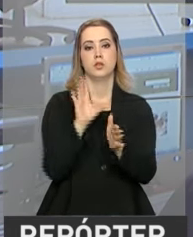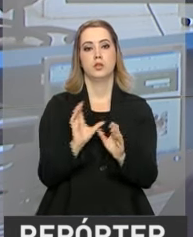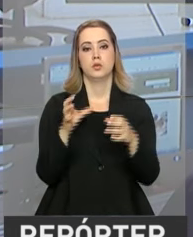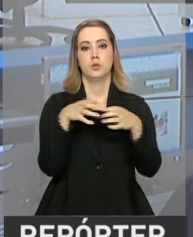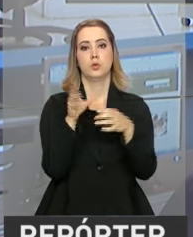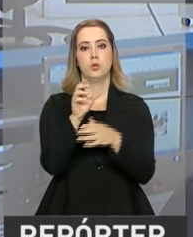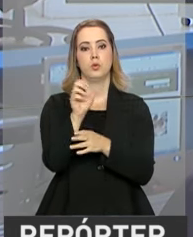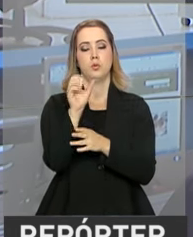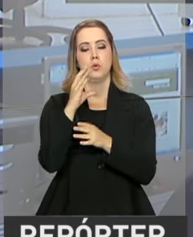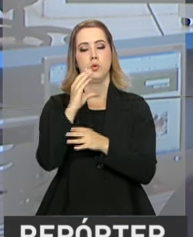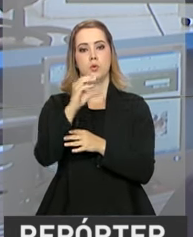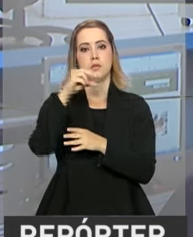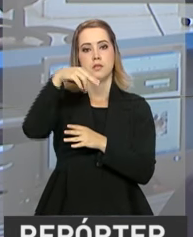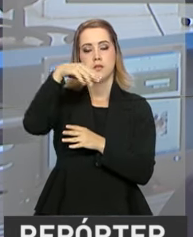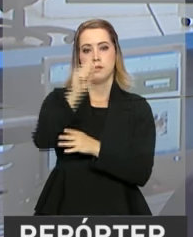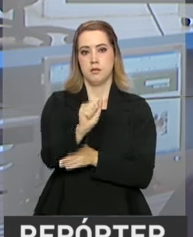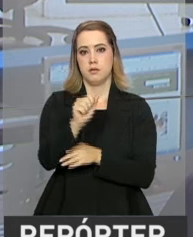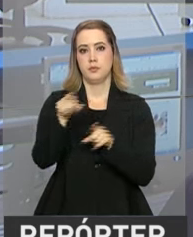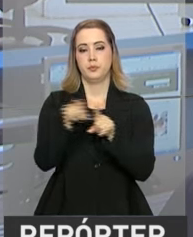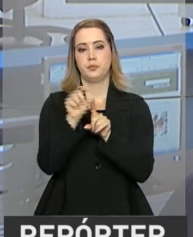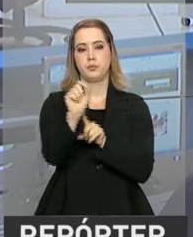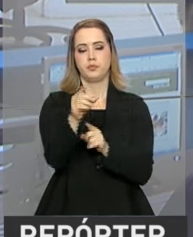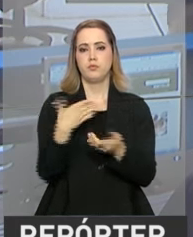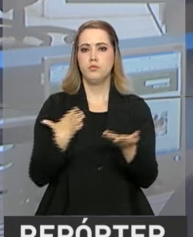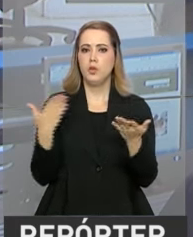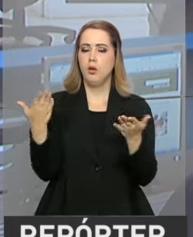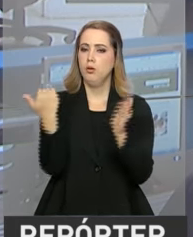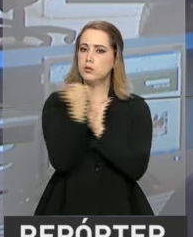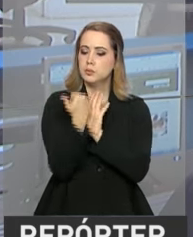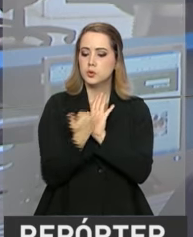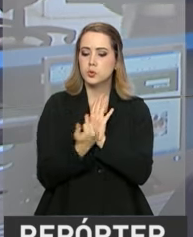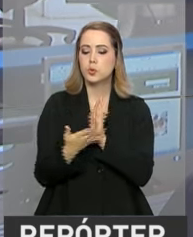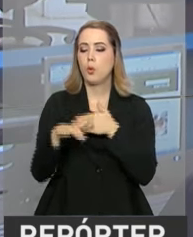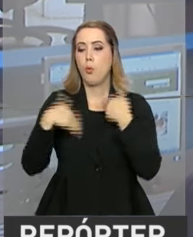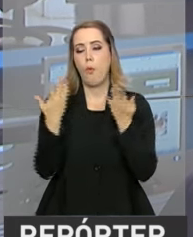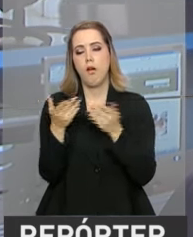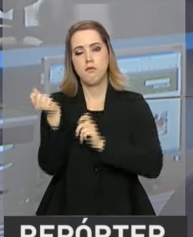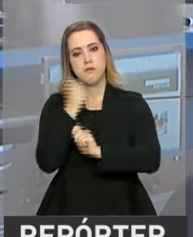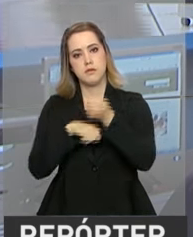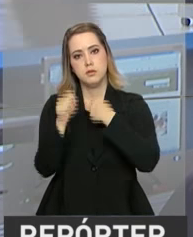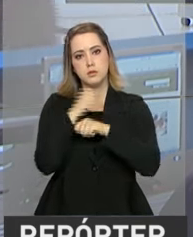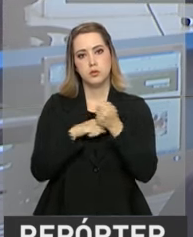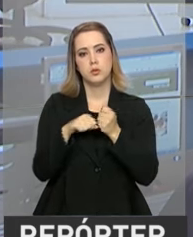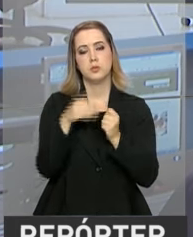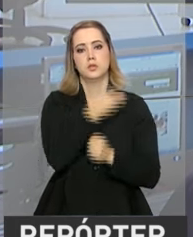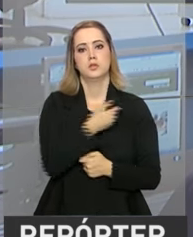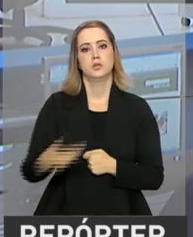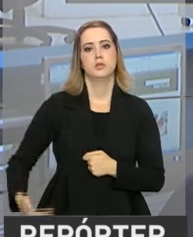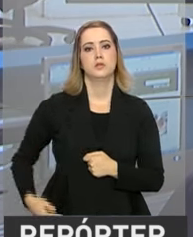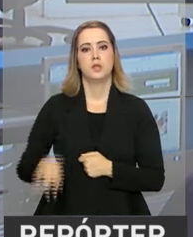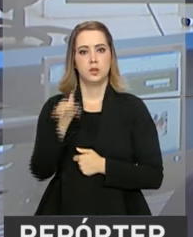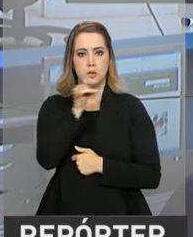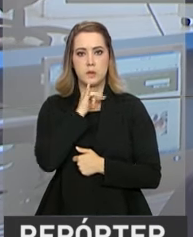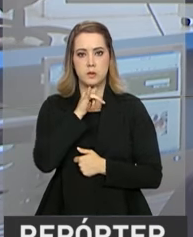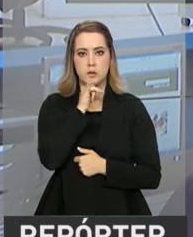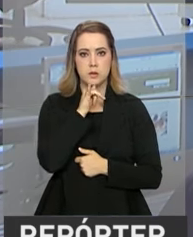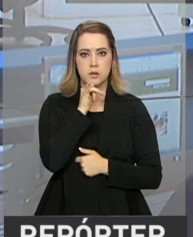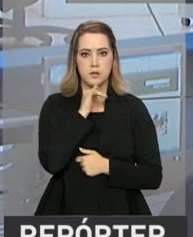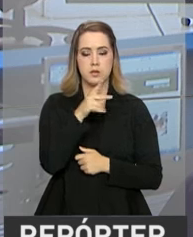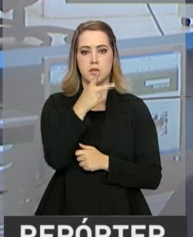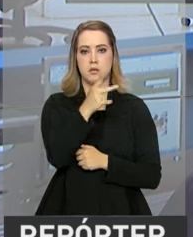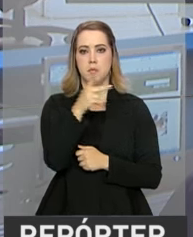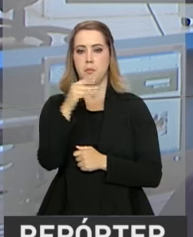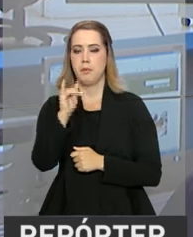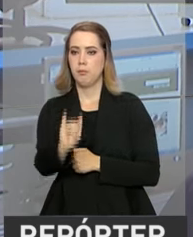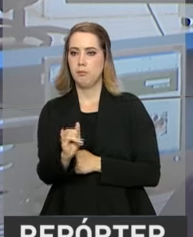Américas, Temer falou sobre as medidas econômicas que estão sendo adotadas pelo governo, como, por exemplo, o pacote de concessões na área de